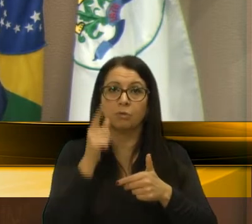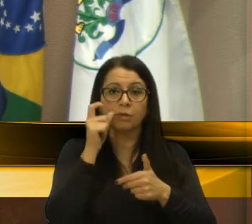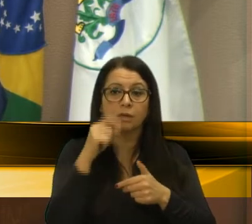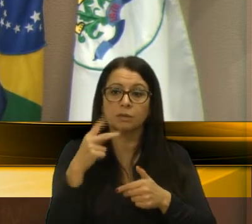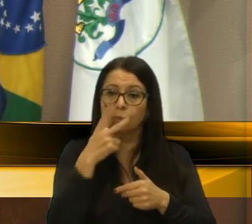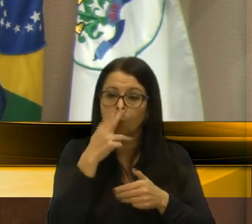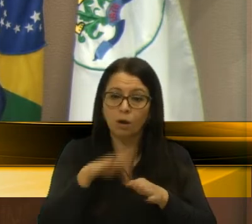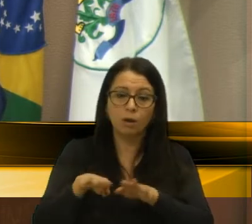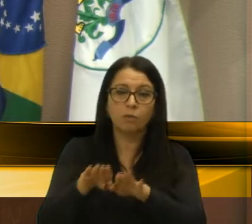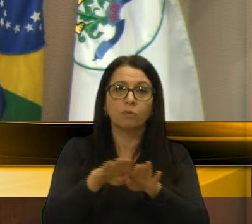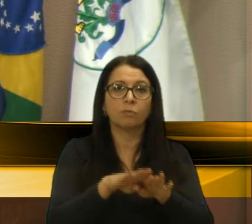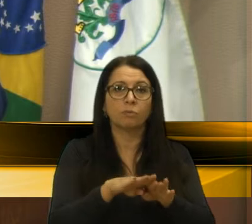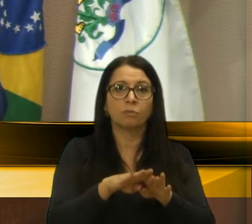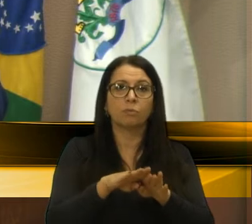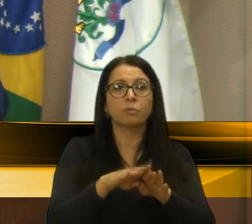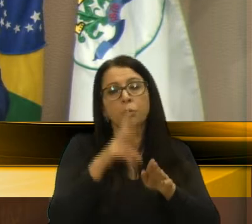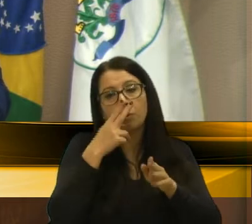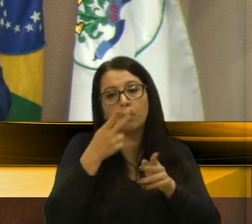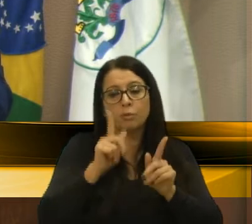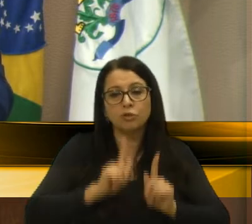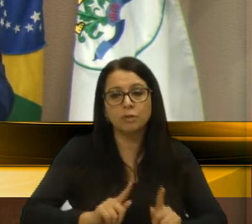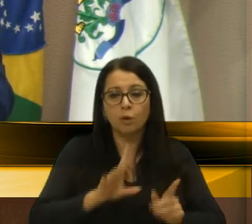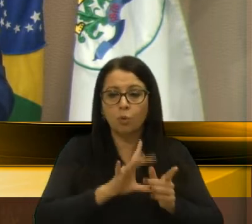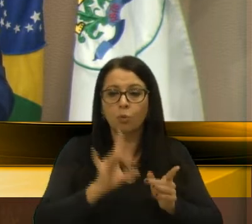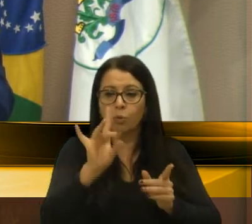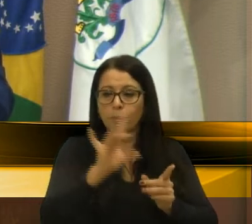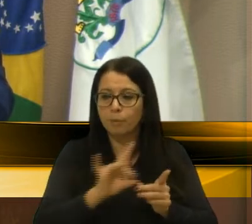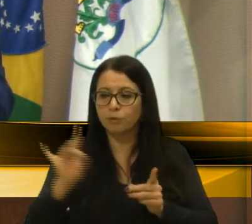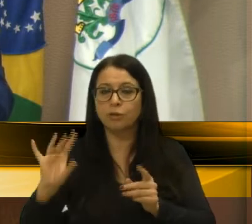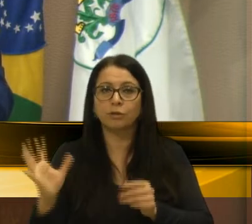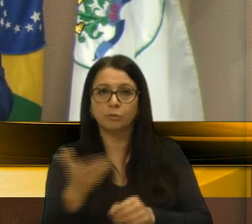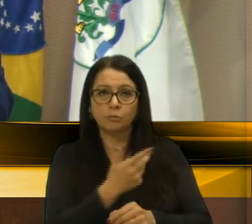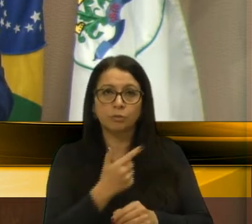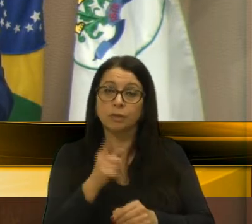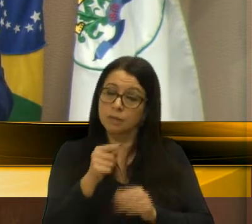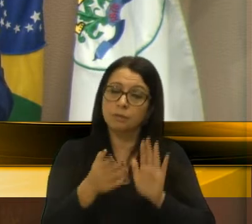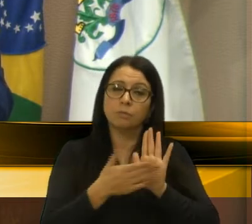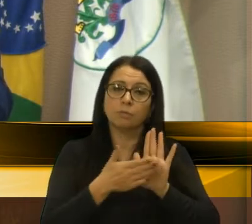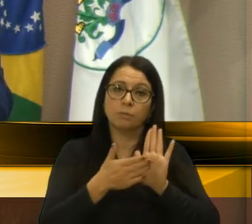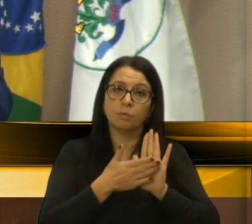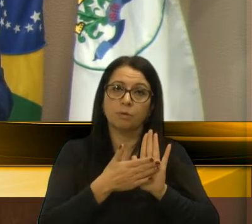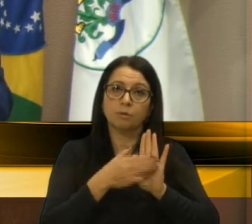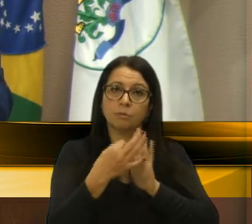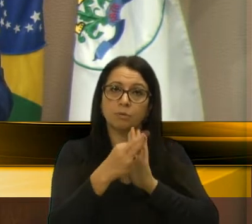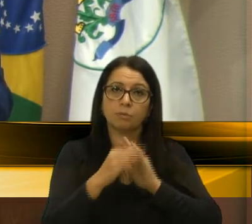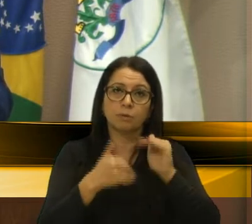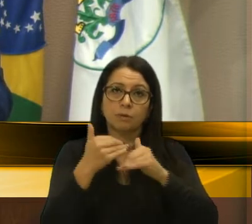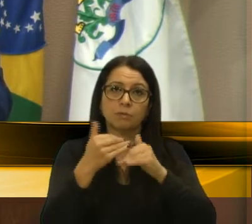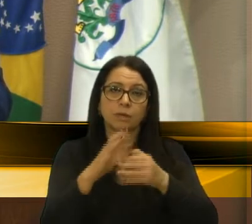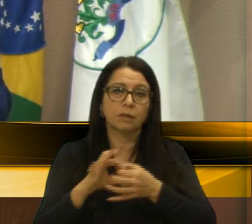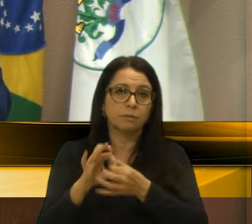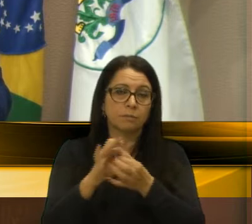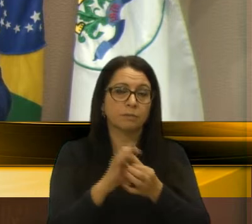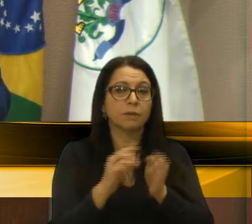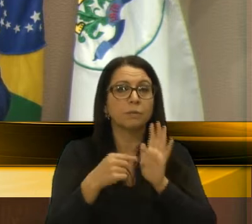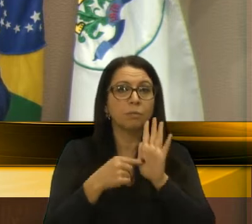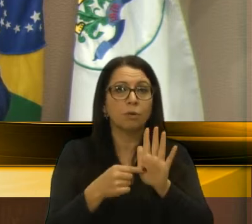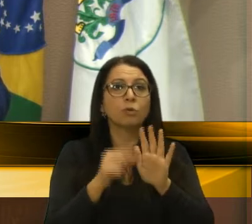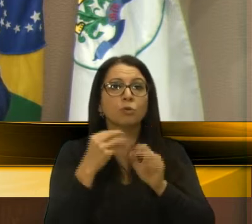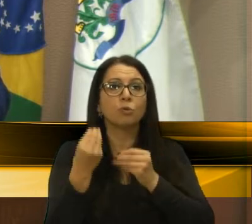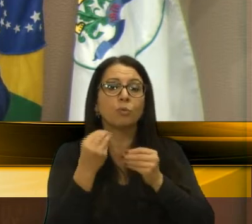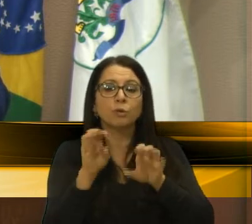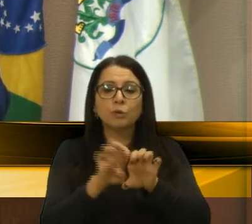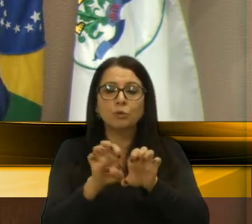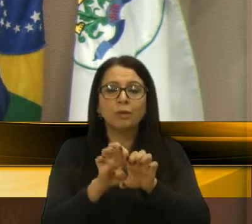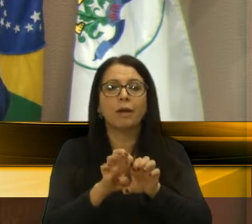por meio de uma gestão compartilhada. Esse é o propósito dos planos de desenvolvimento urbano integrado, que tratam de como estruturar